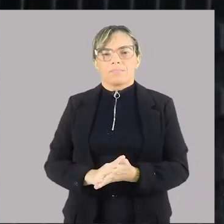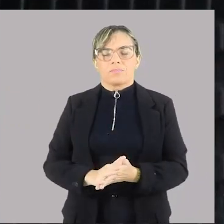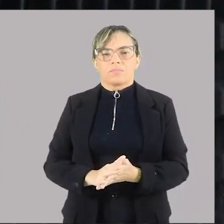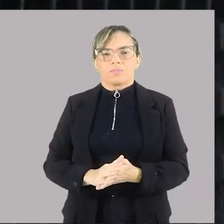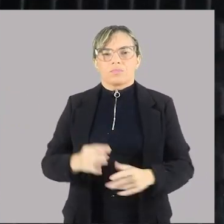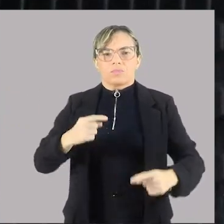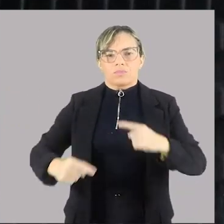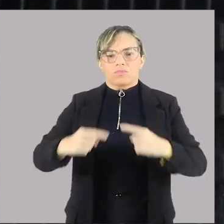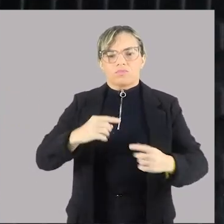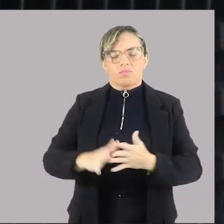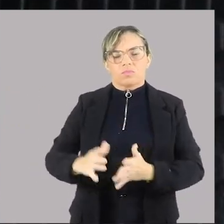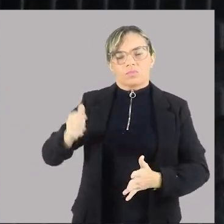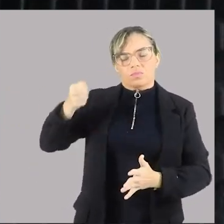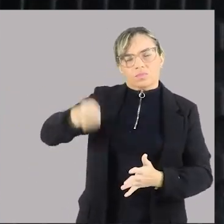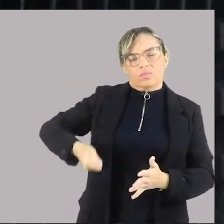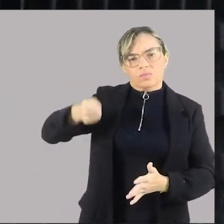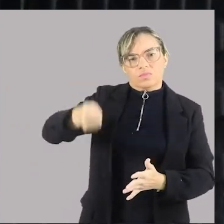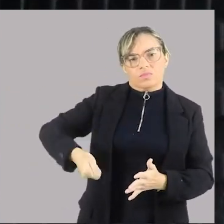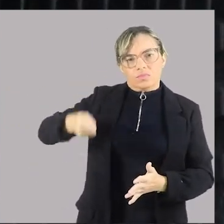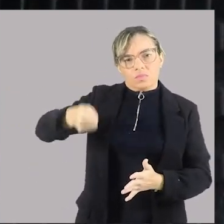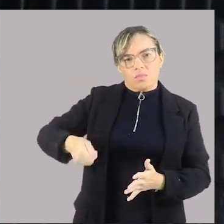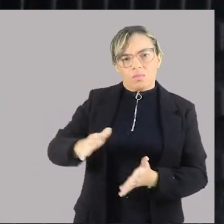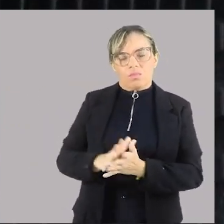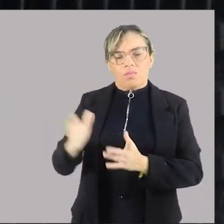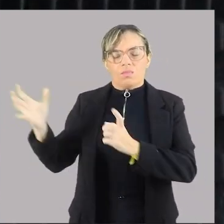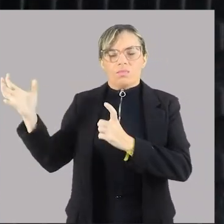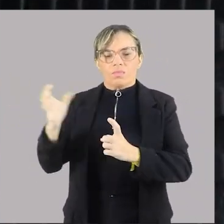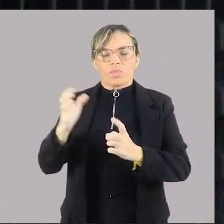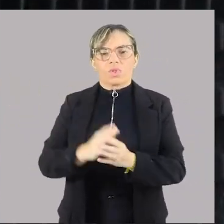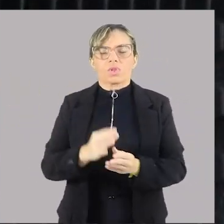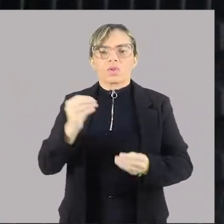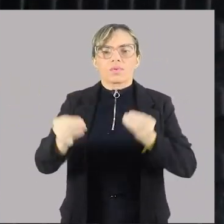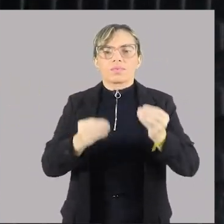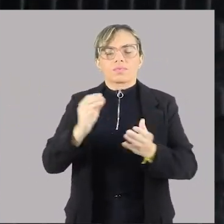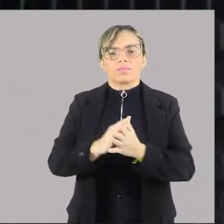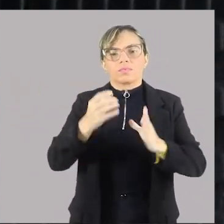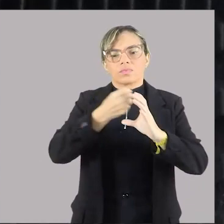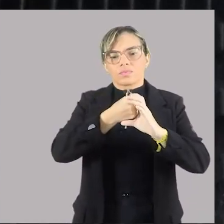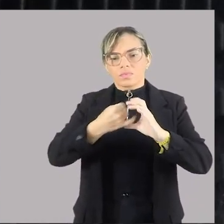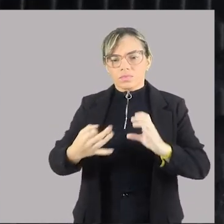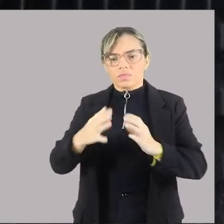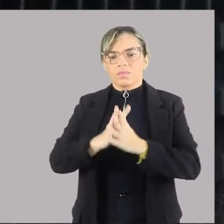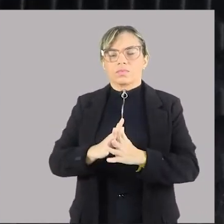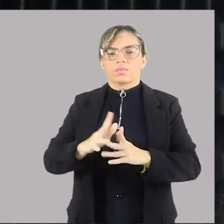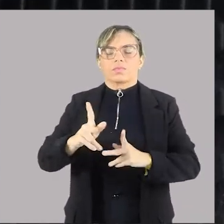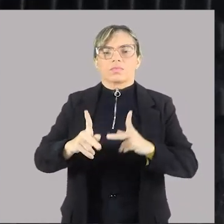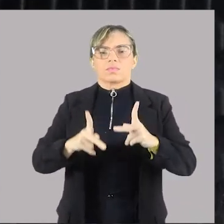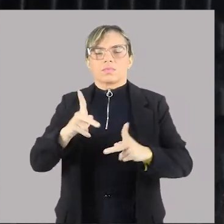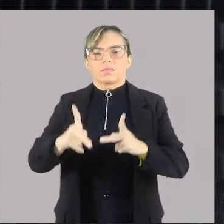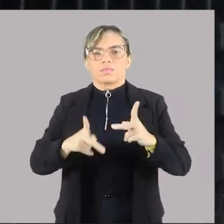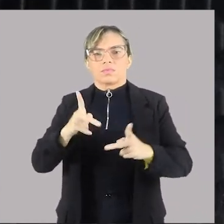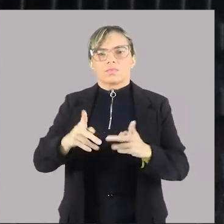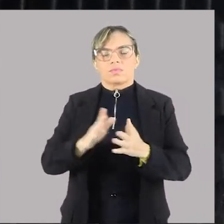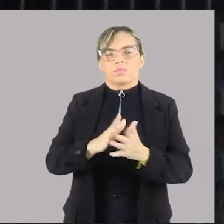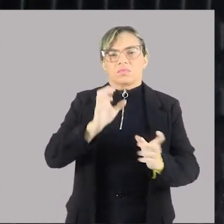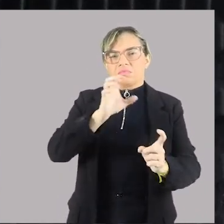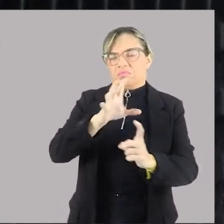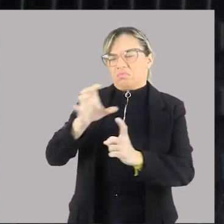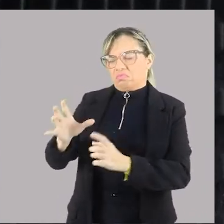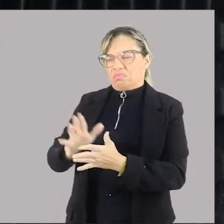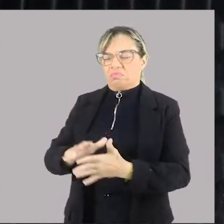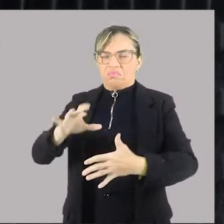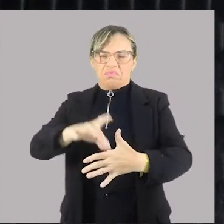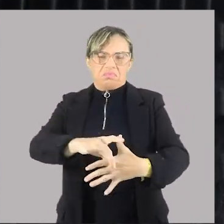ser importantes até para reforçar o estilo de governo populista de Vargas, da liderança